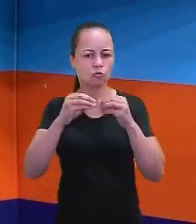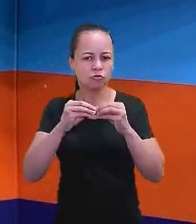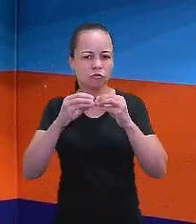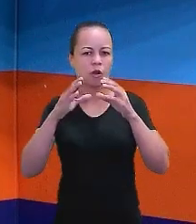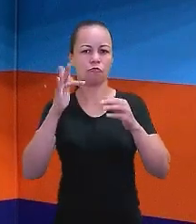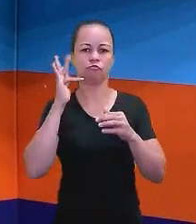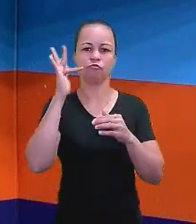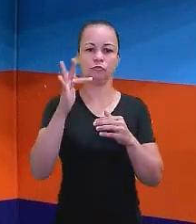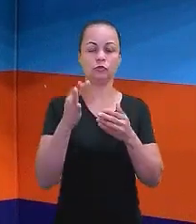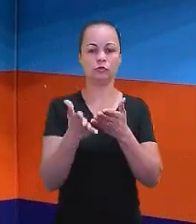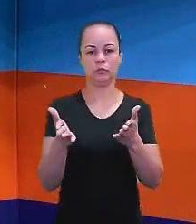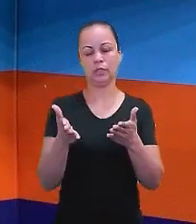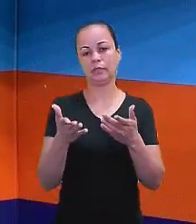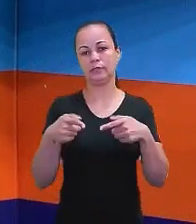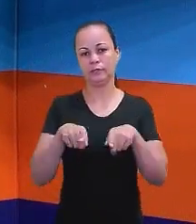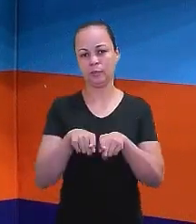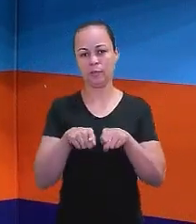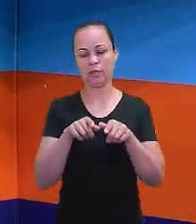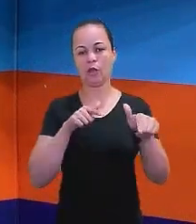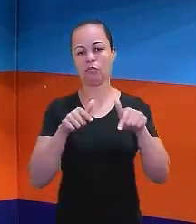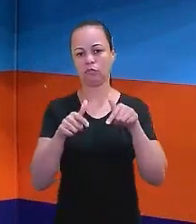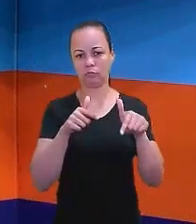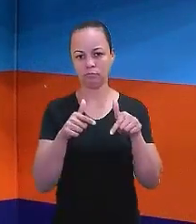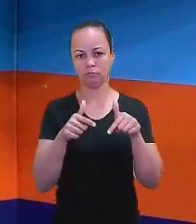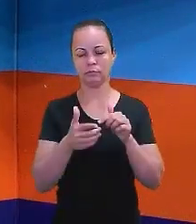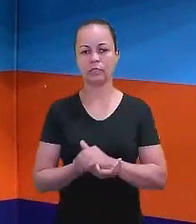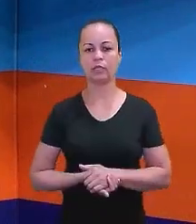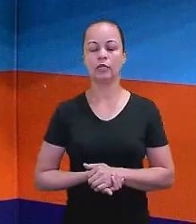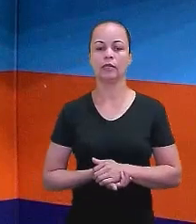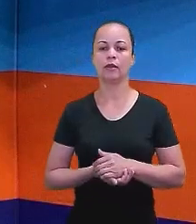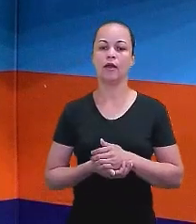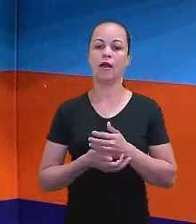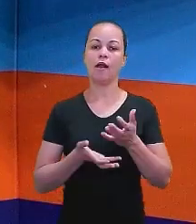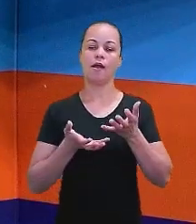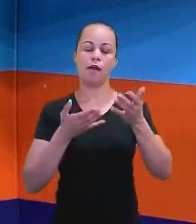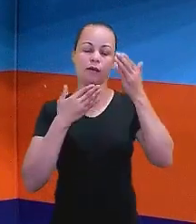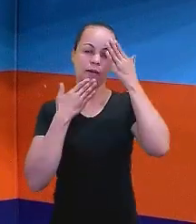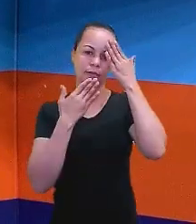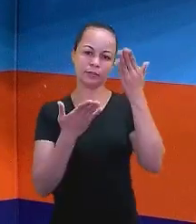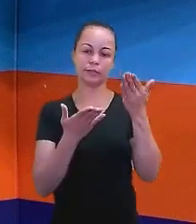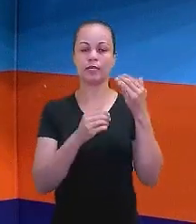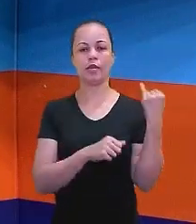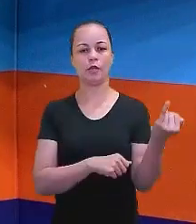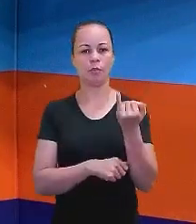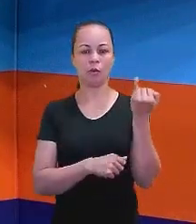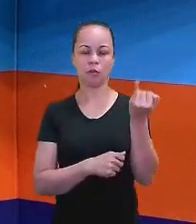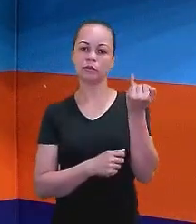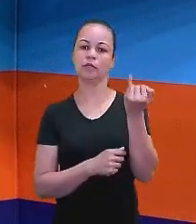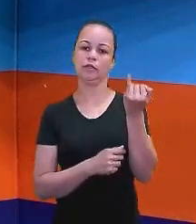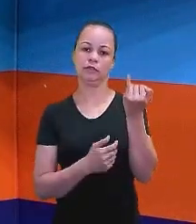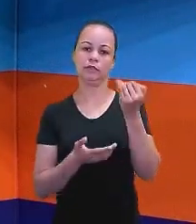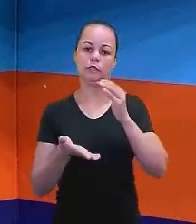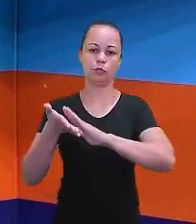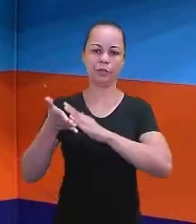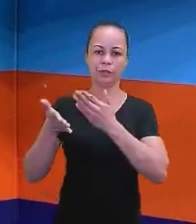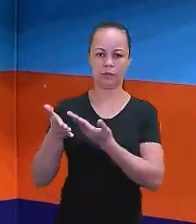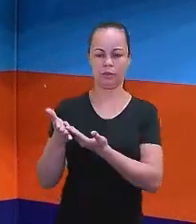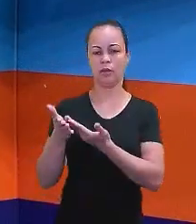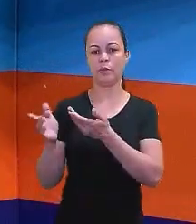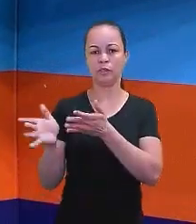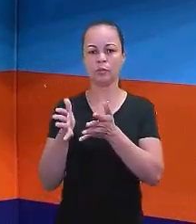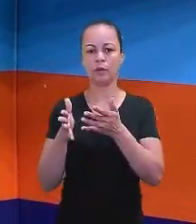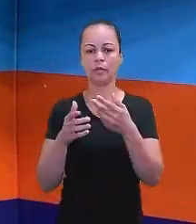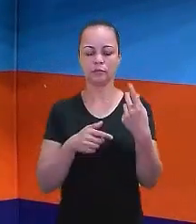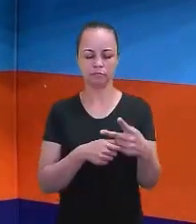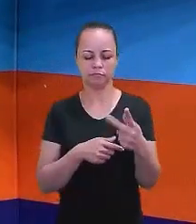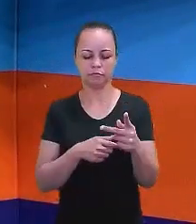com certeza, ao trabalho dela. Então, agradecer muito e deixar registrado a importância dela para que isso aqui se faça um